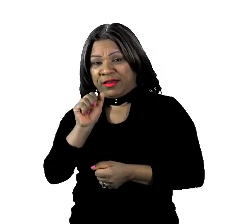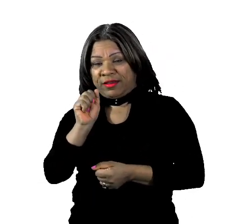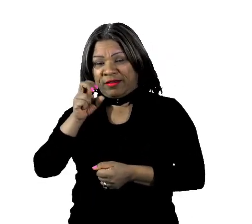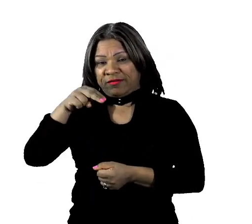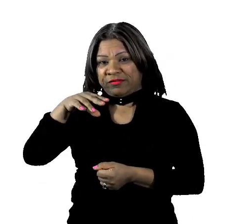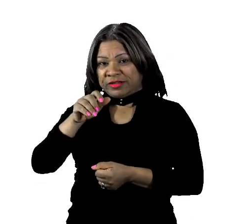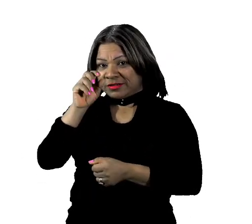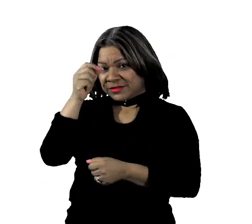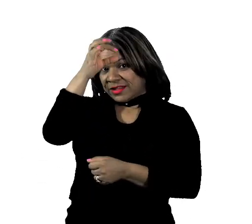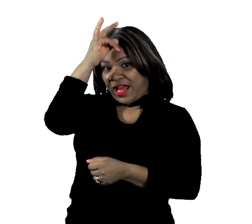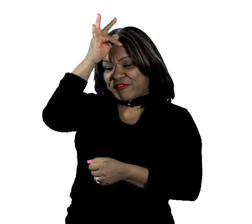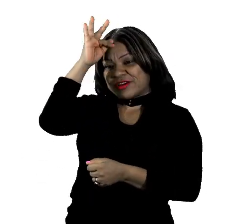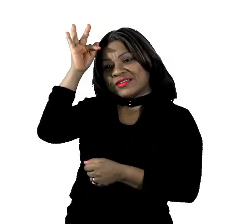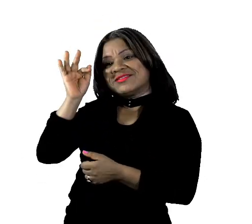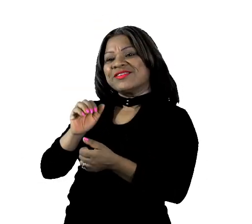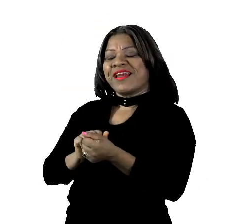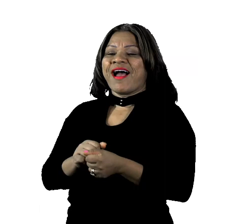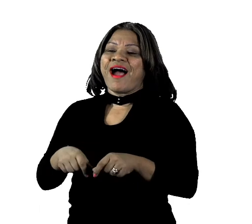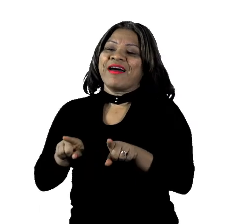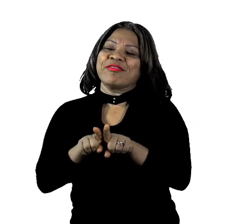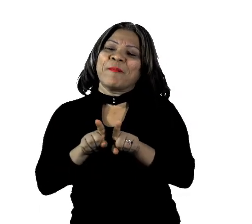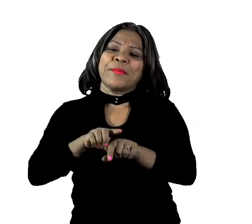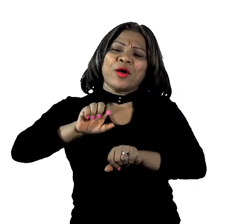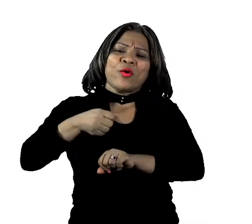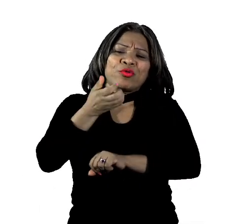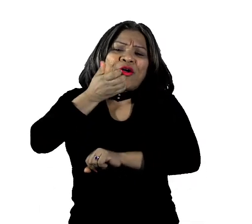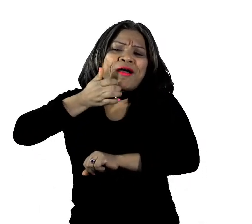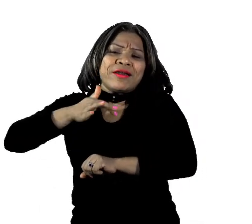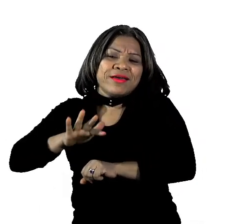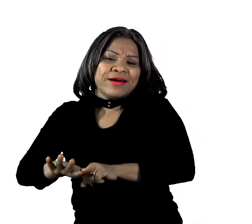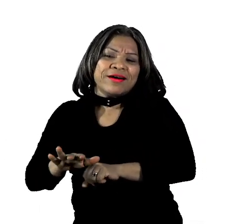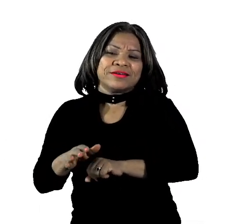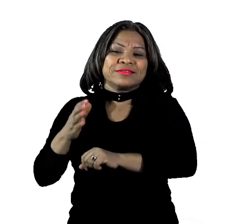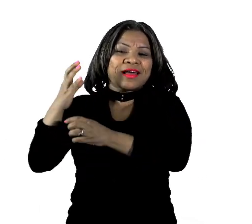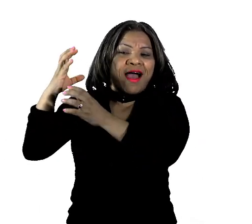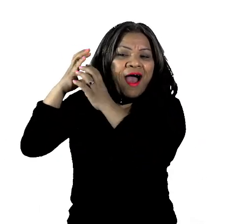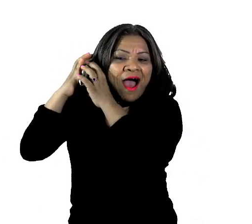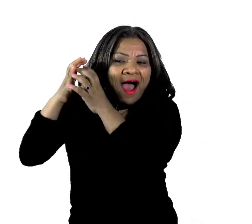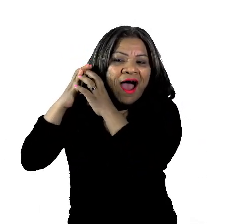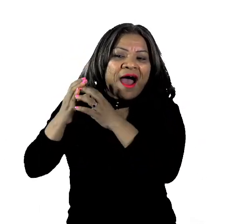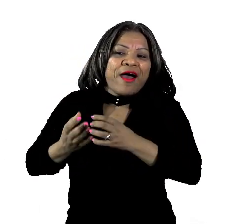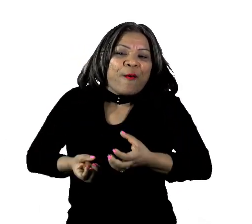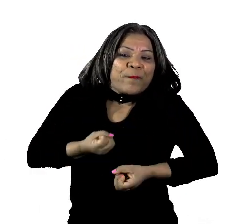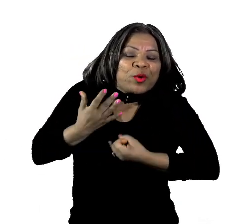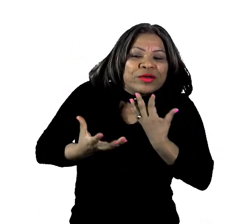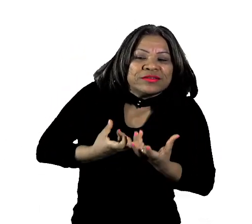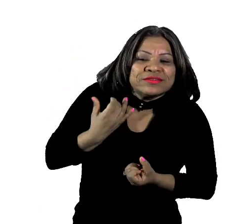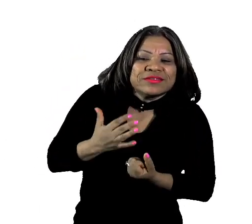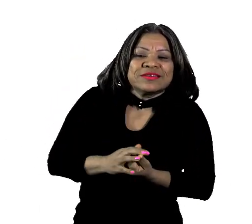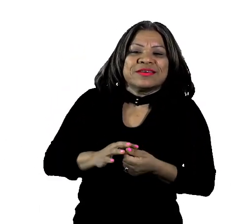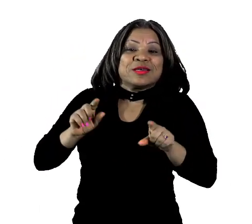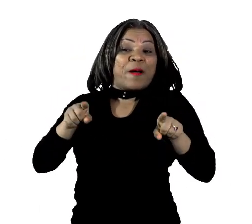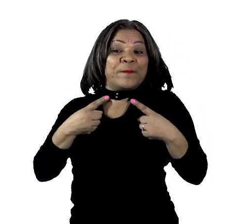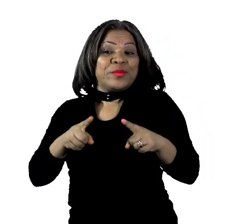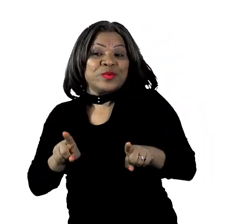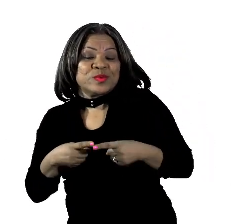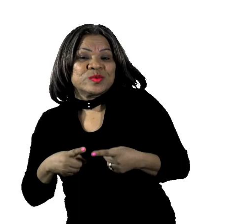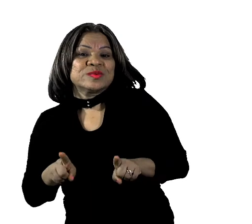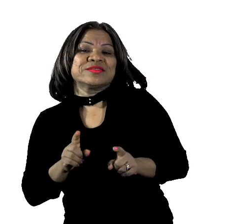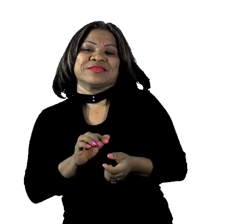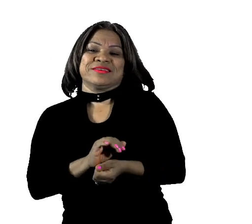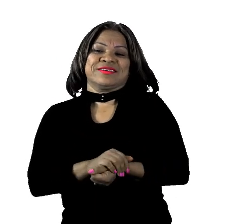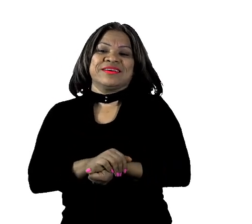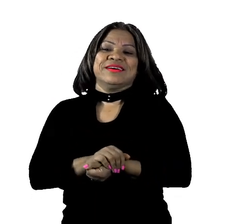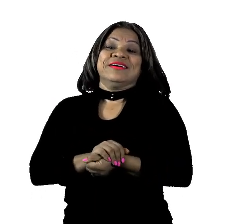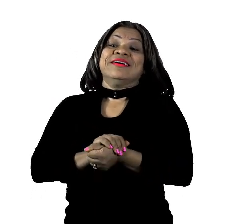minúscula, porque são palavras, são nomes comuns. Criança é todo o nome que se dá a todos os pequeninos. Rádio, poesia é